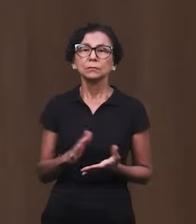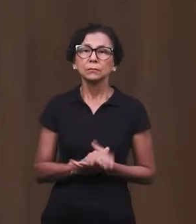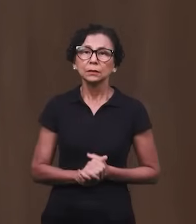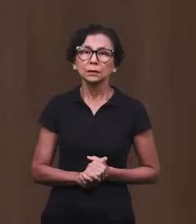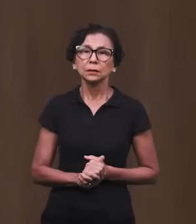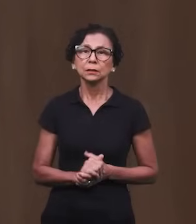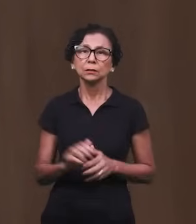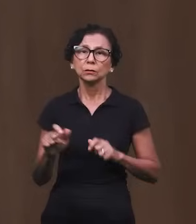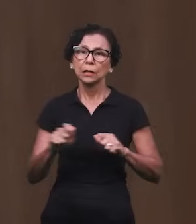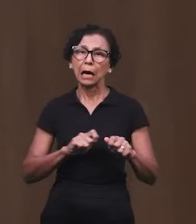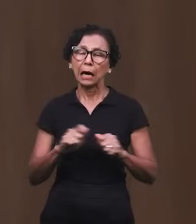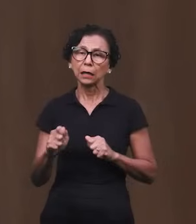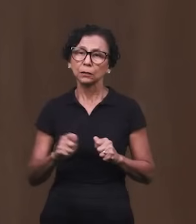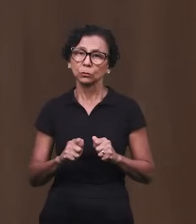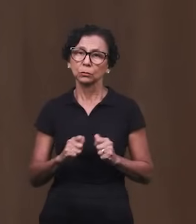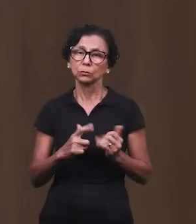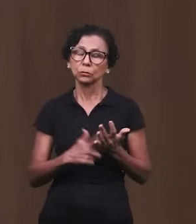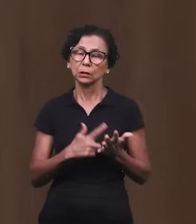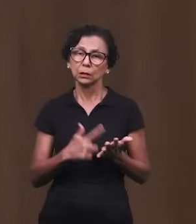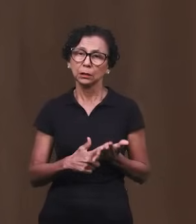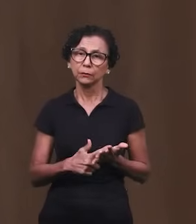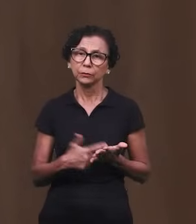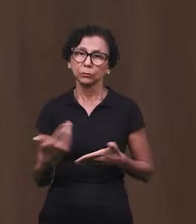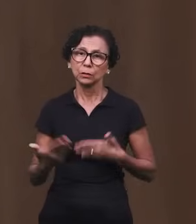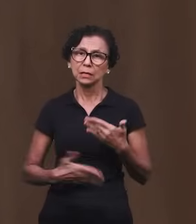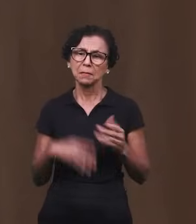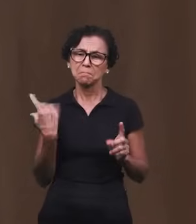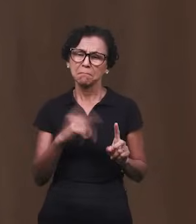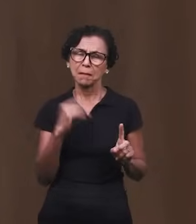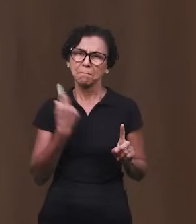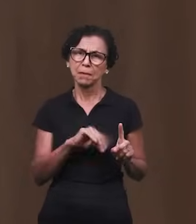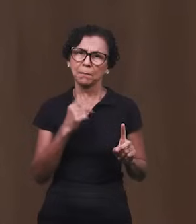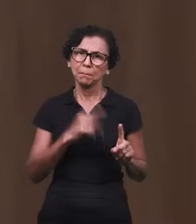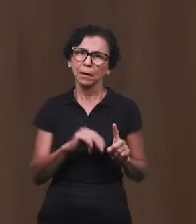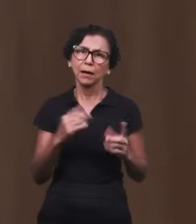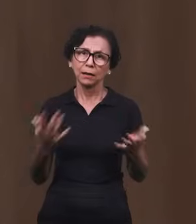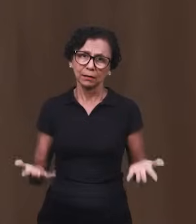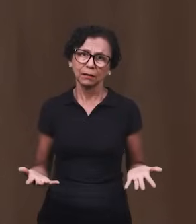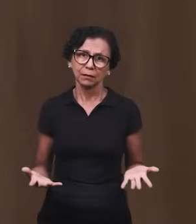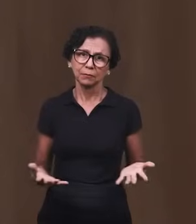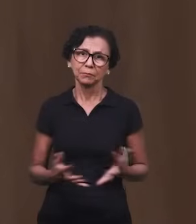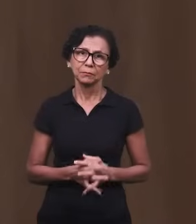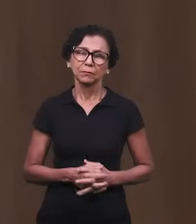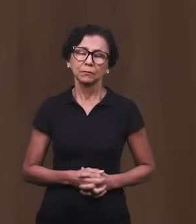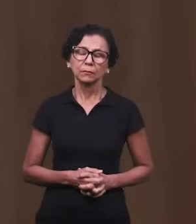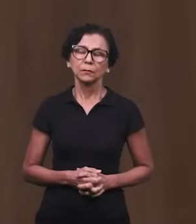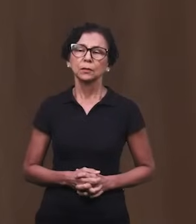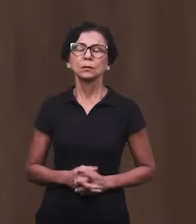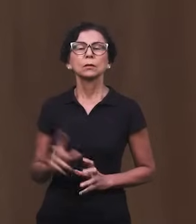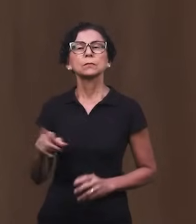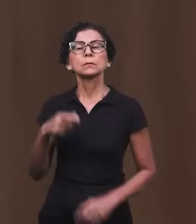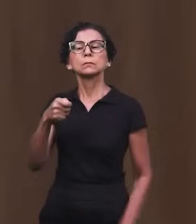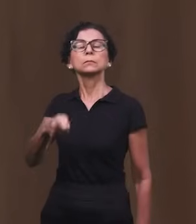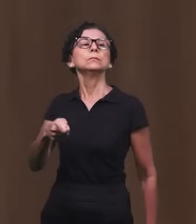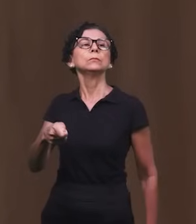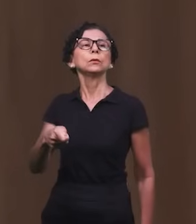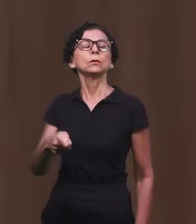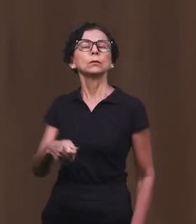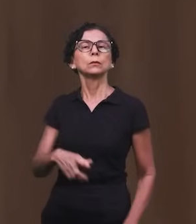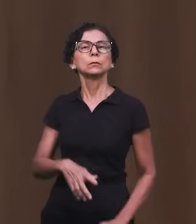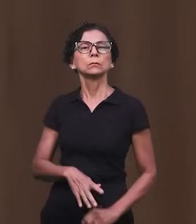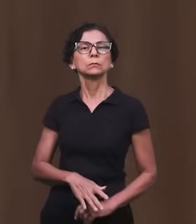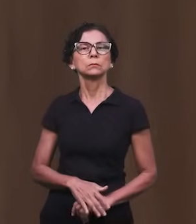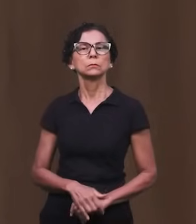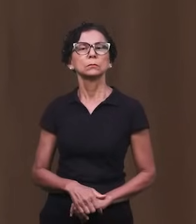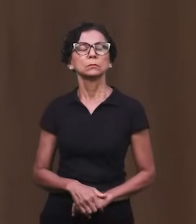entender que isso acontece, sim, mas que nós precisamos nos impor. E